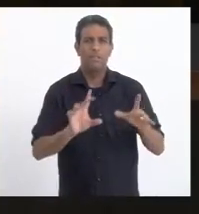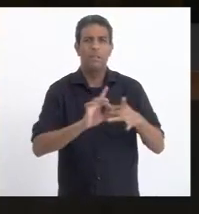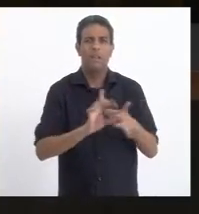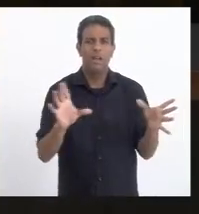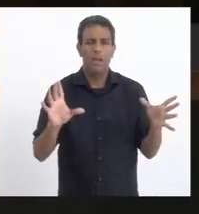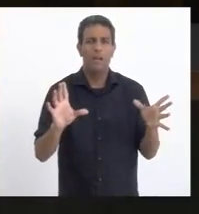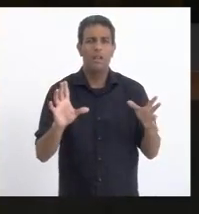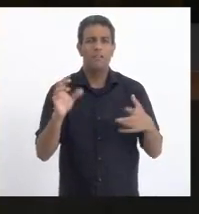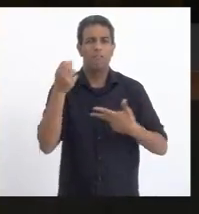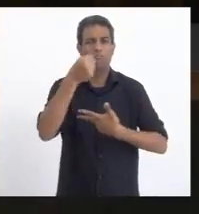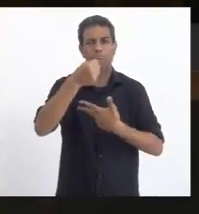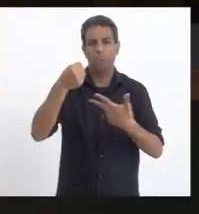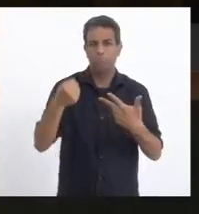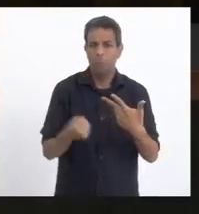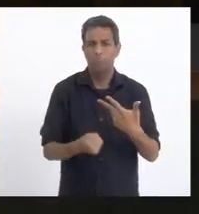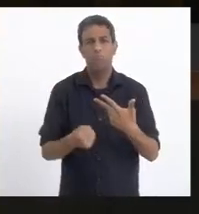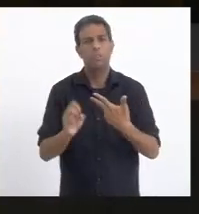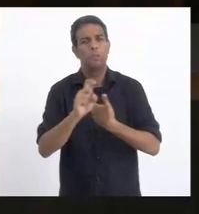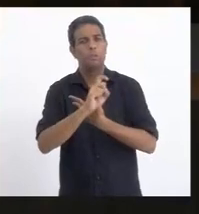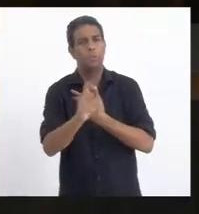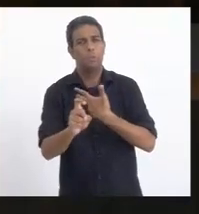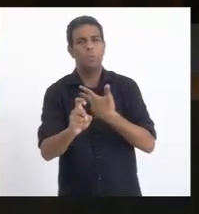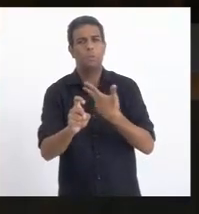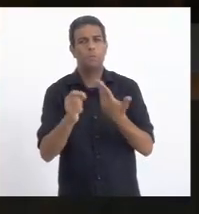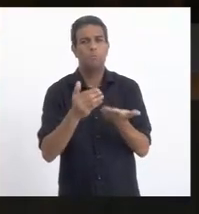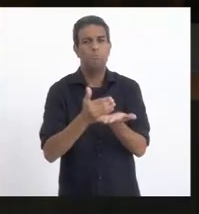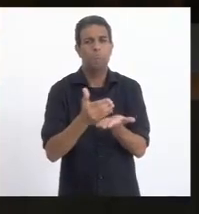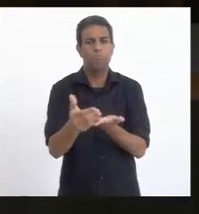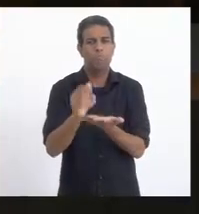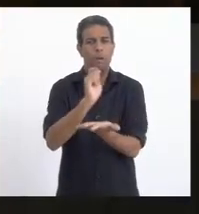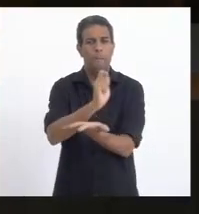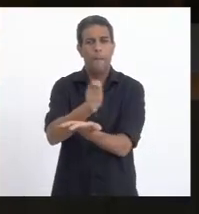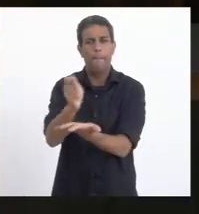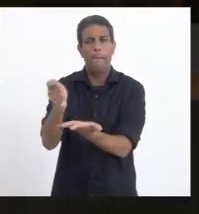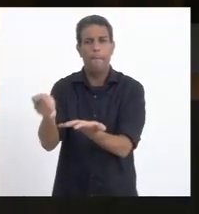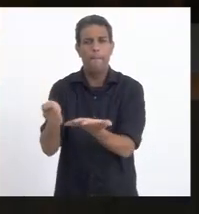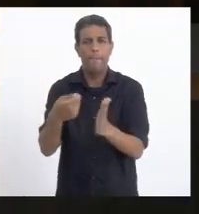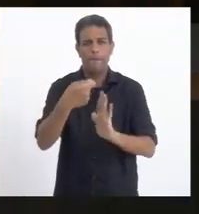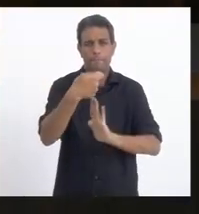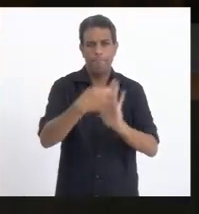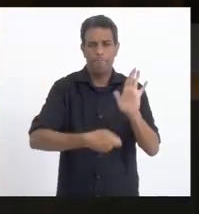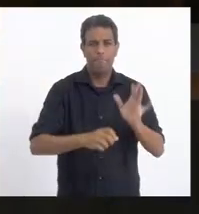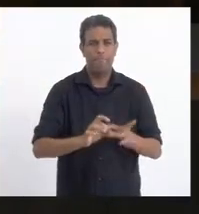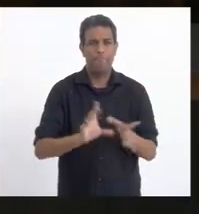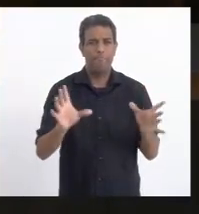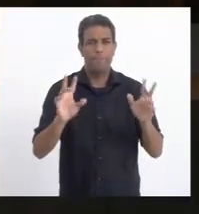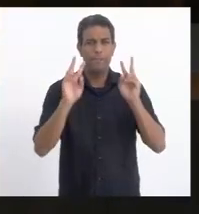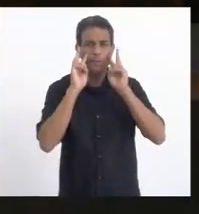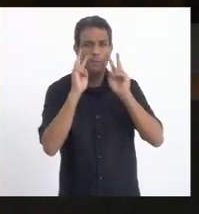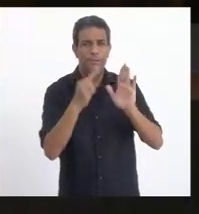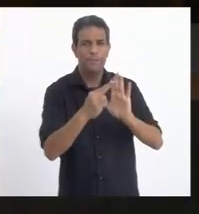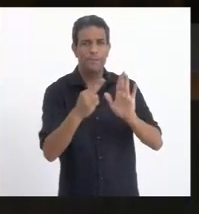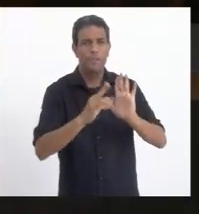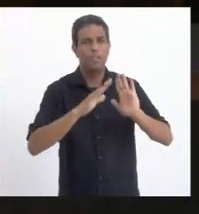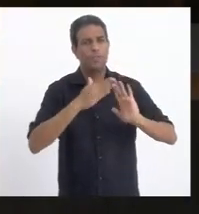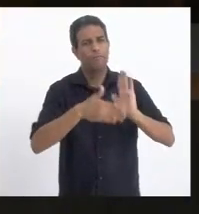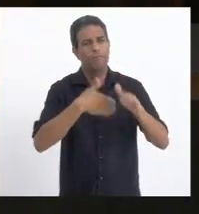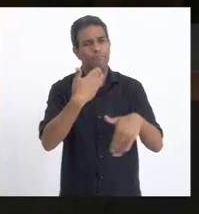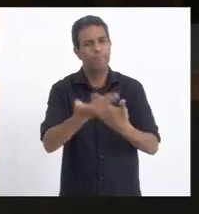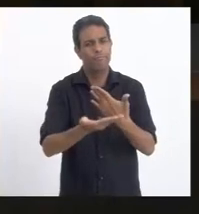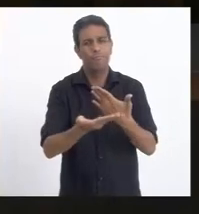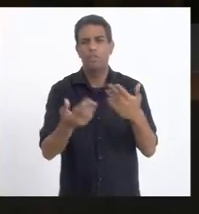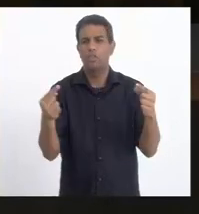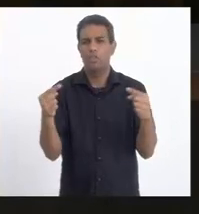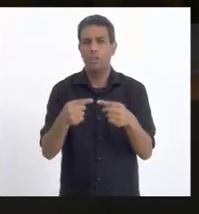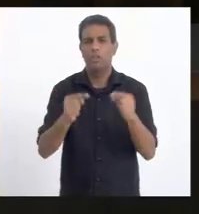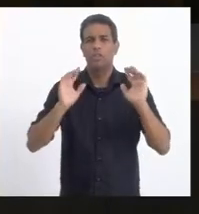autorizado O Poder Executivo para no prazo porque está autorizado Eu já vi esse filme aqui Deputado